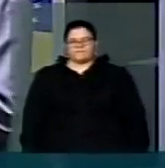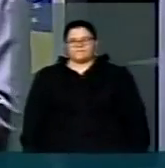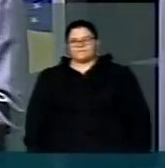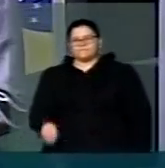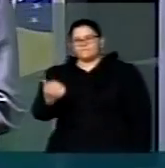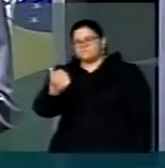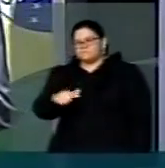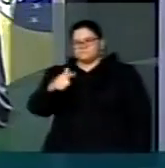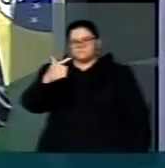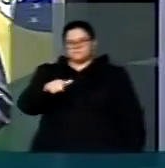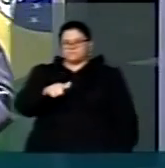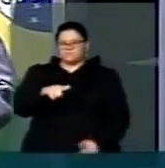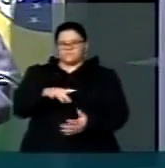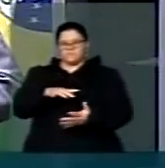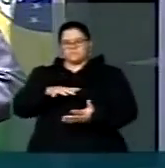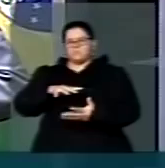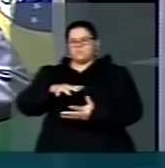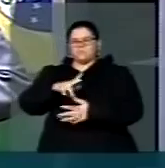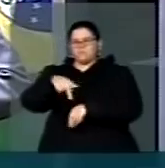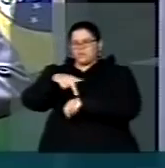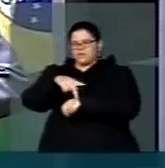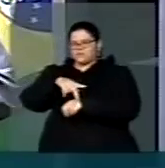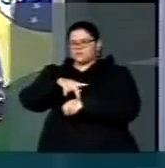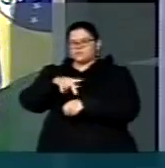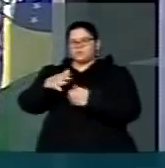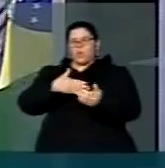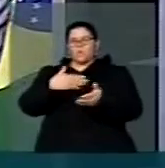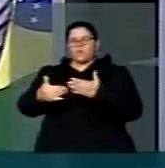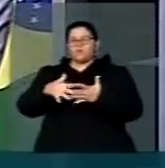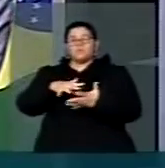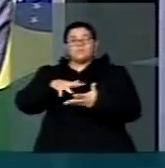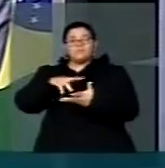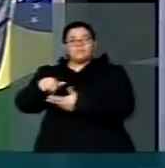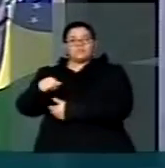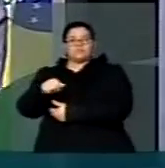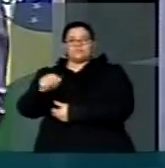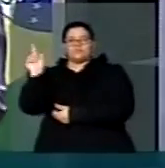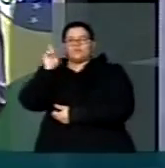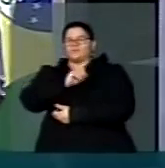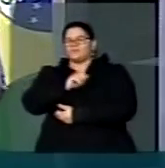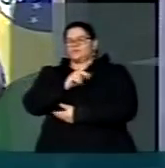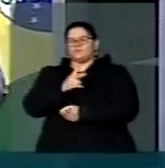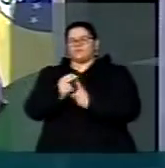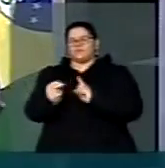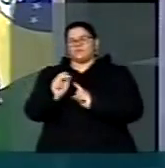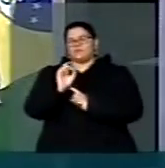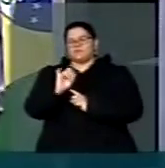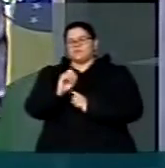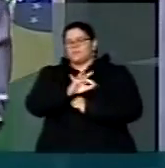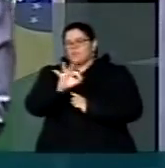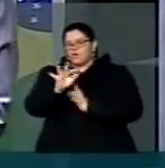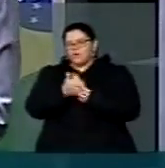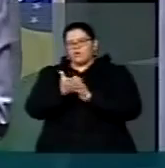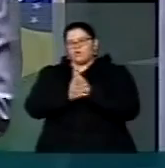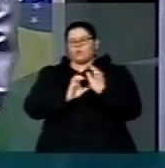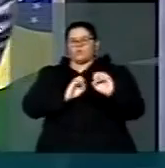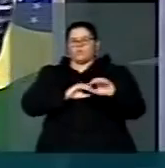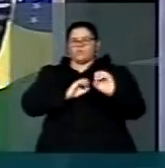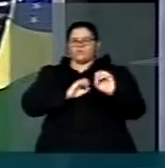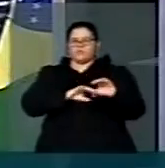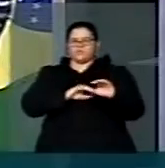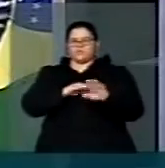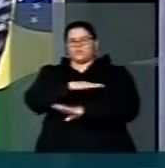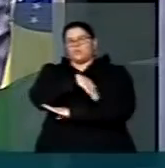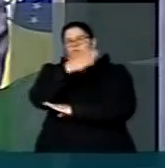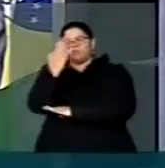Não existe país no mundo que deu certo sem educação de qualidade e ensino em tempo integral.